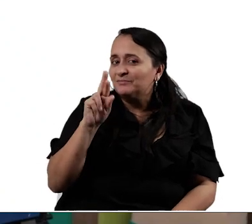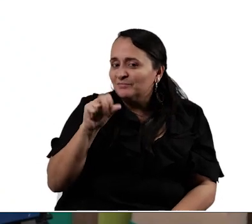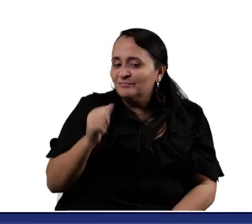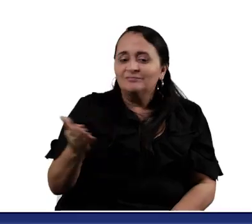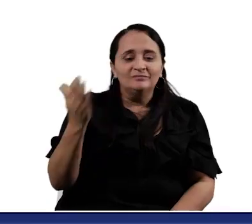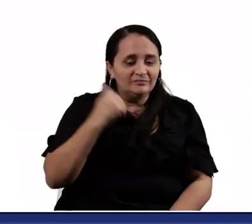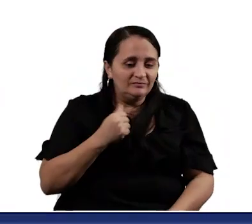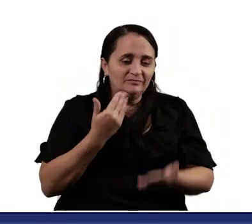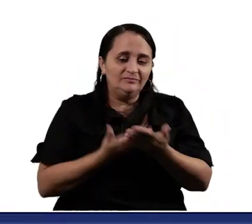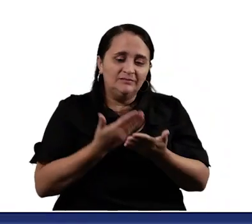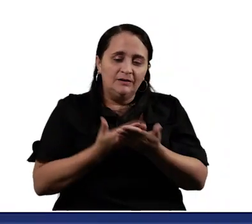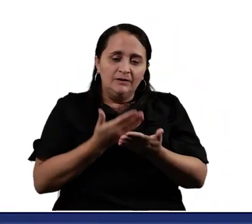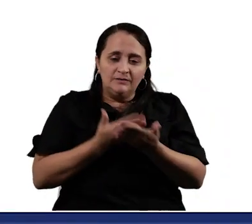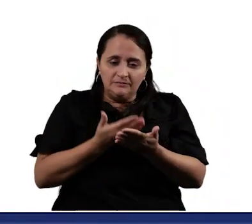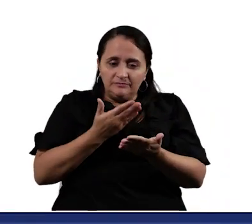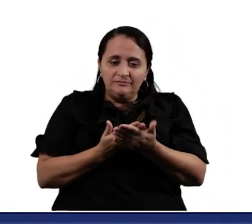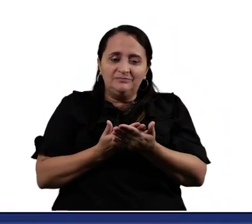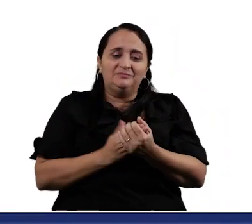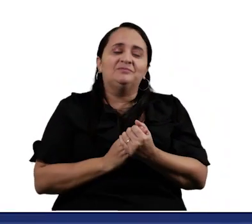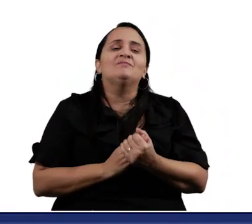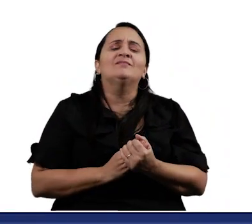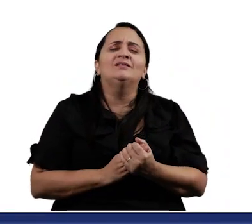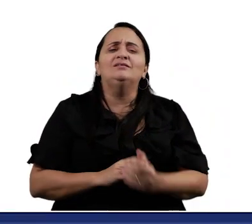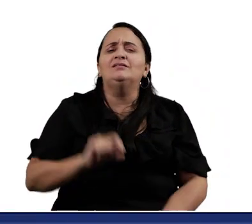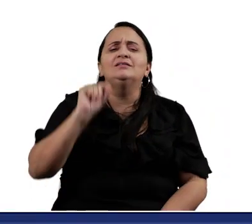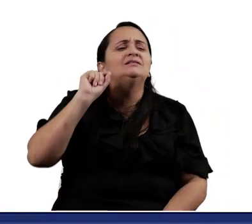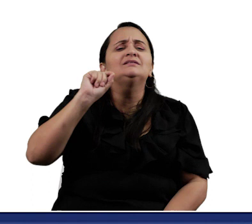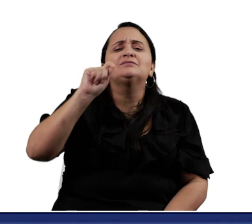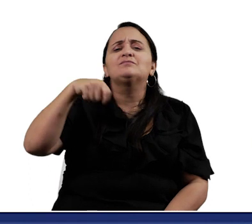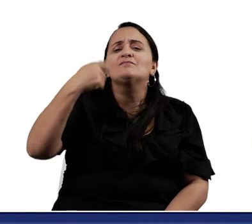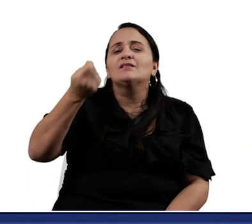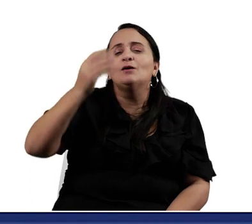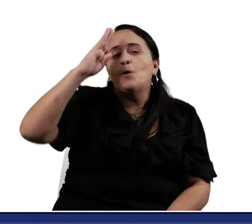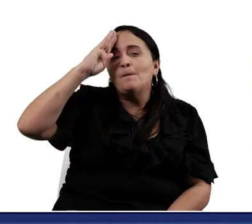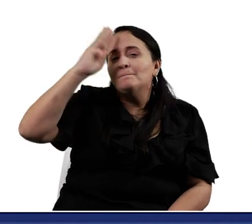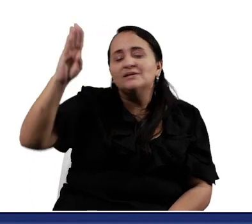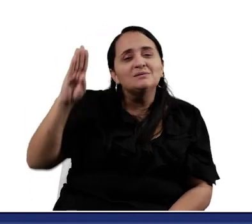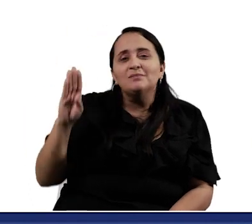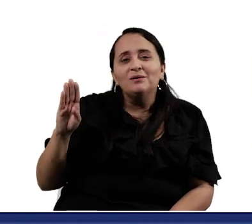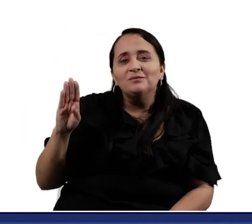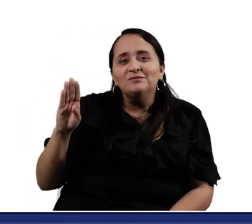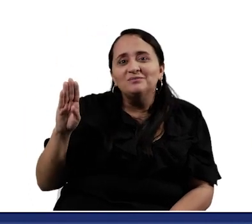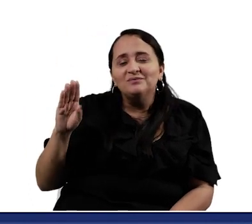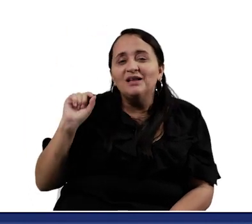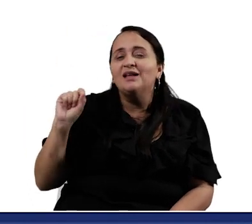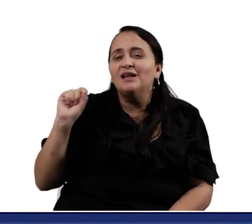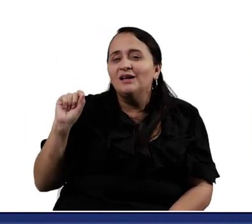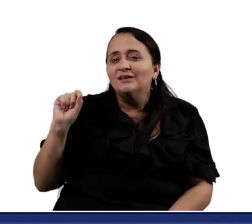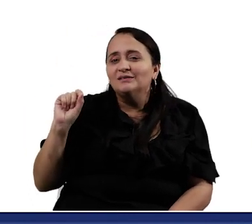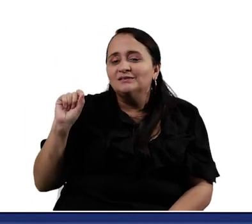ela? Olha aí, vocês lembram quem é o personagem principal dessa história? Pense